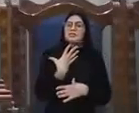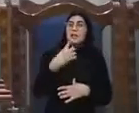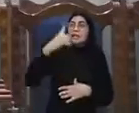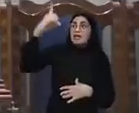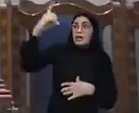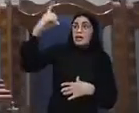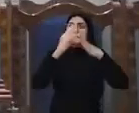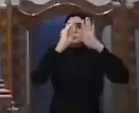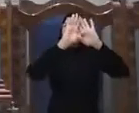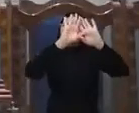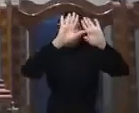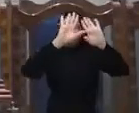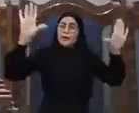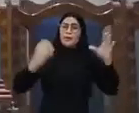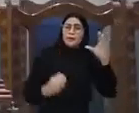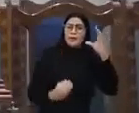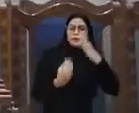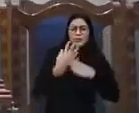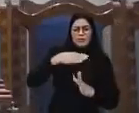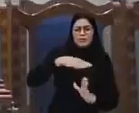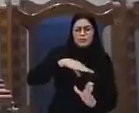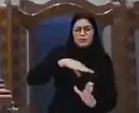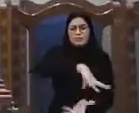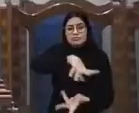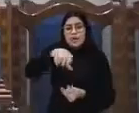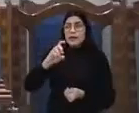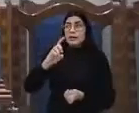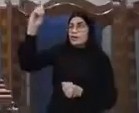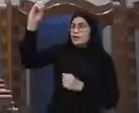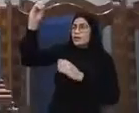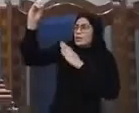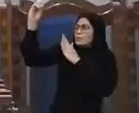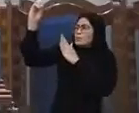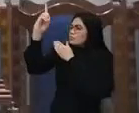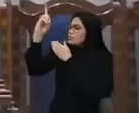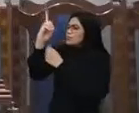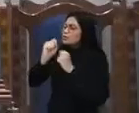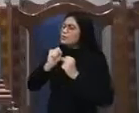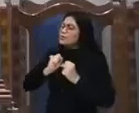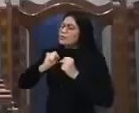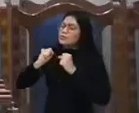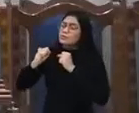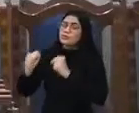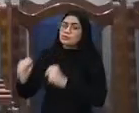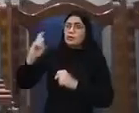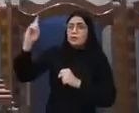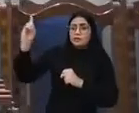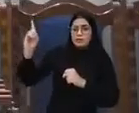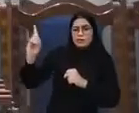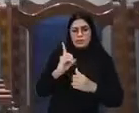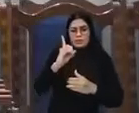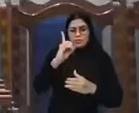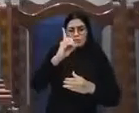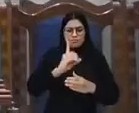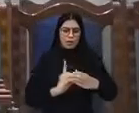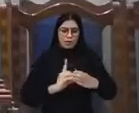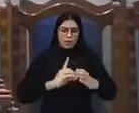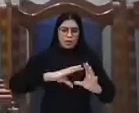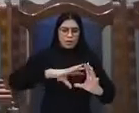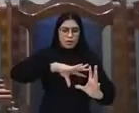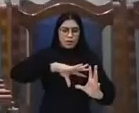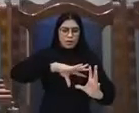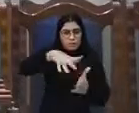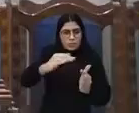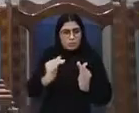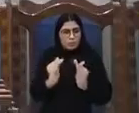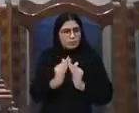criou o céu, criou a terra. Ele é tão grande, é tão poderoso, que ele não habita em templos feitos por mão de